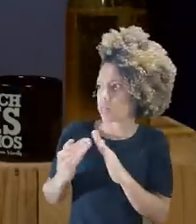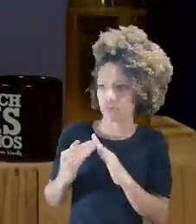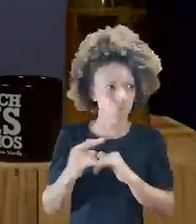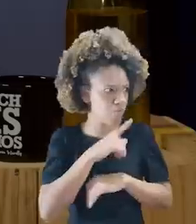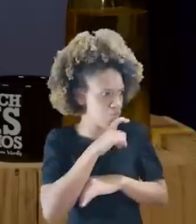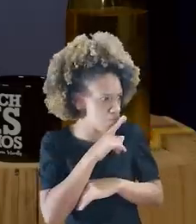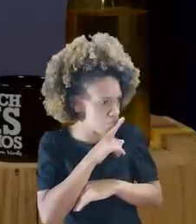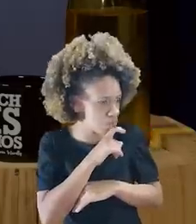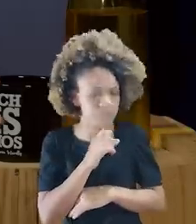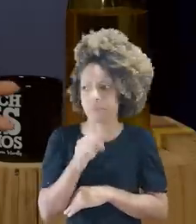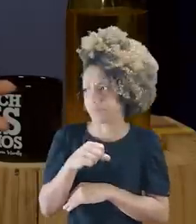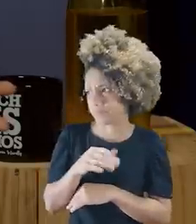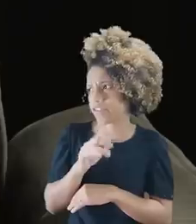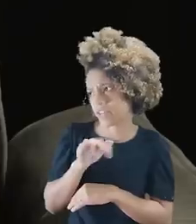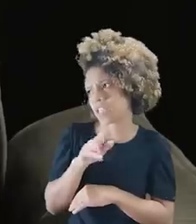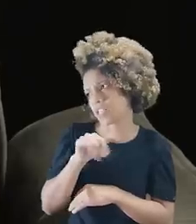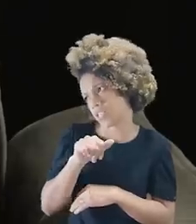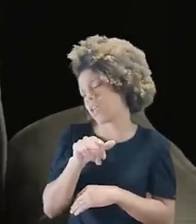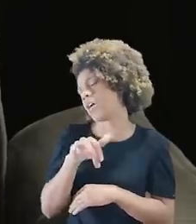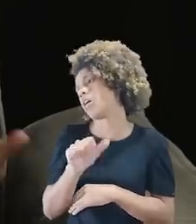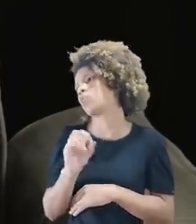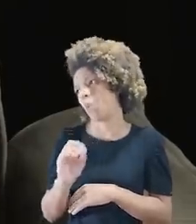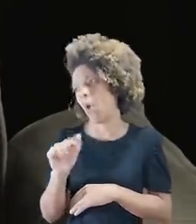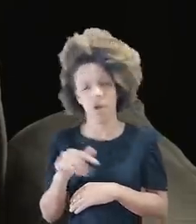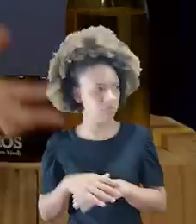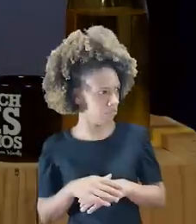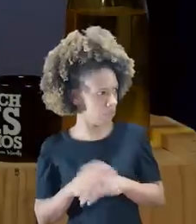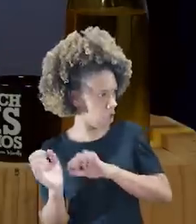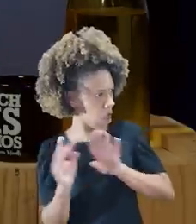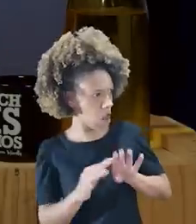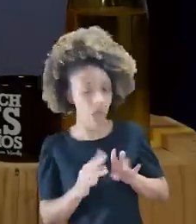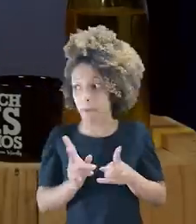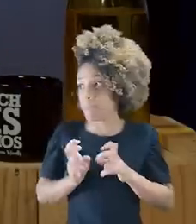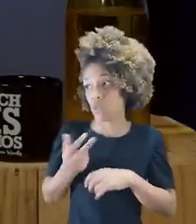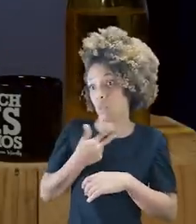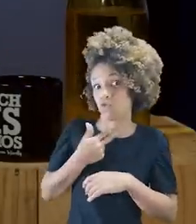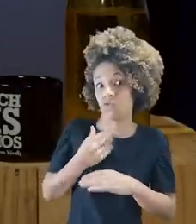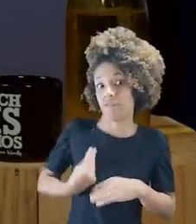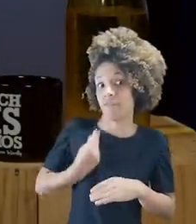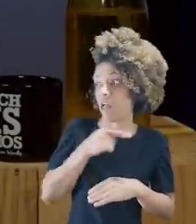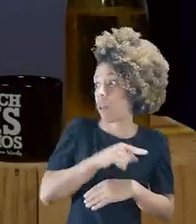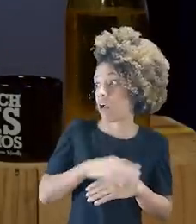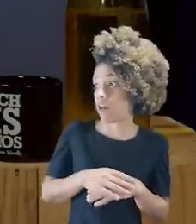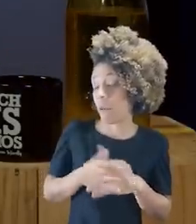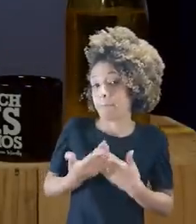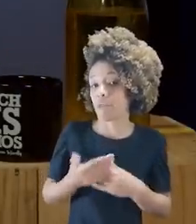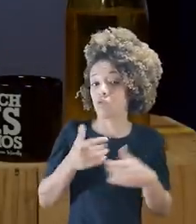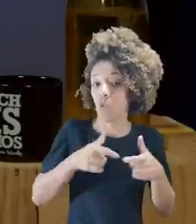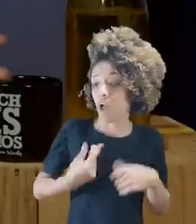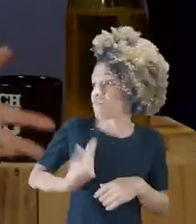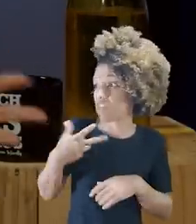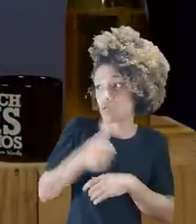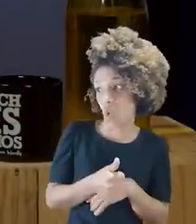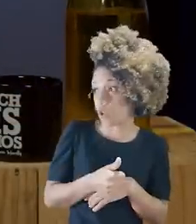na na fesia do na você chegou a viver isso assim de pessoas na frente sim aí a gente percebeu que eu não podia mais morar lá entendeu mesmo sendo o lugar que eu